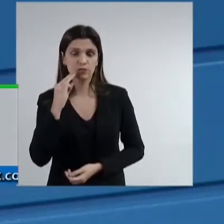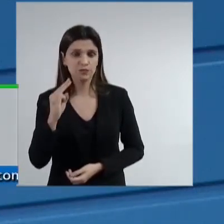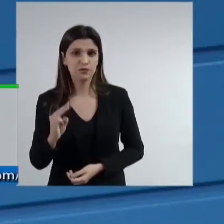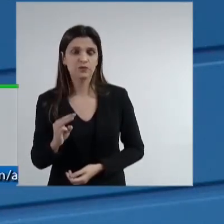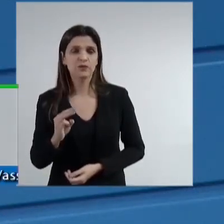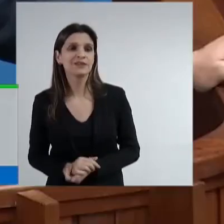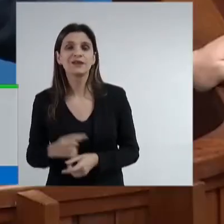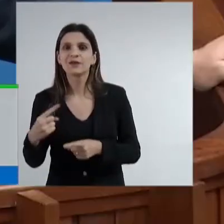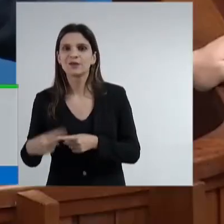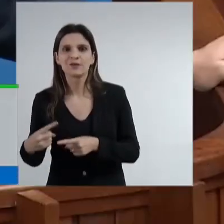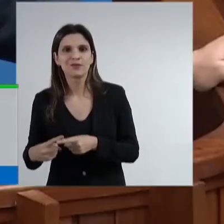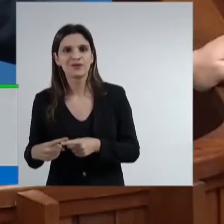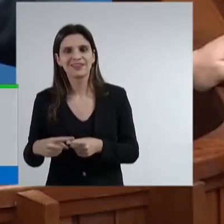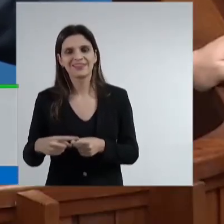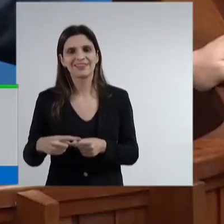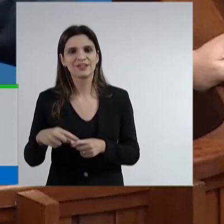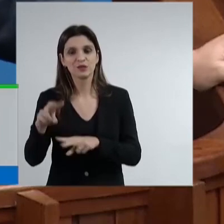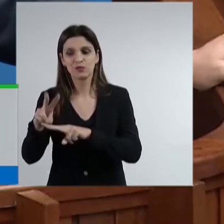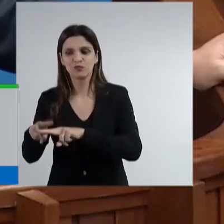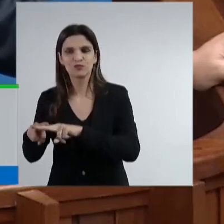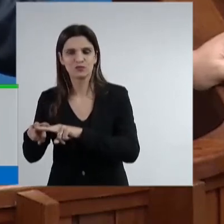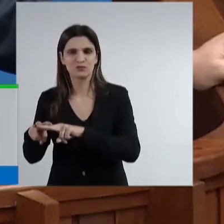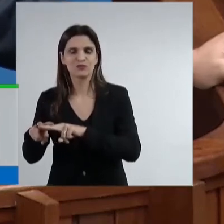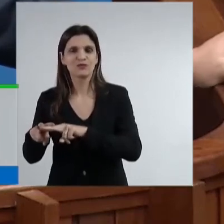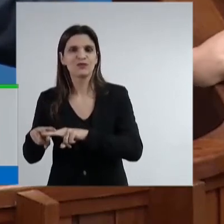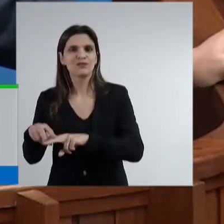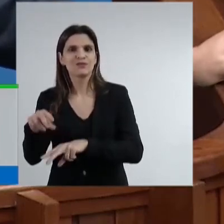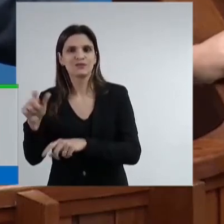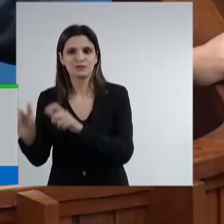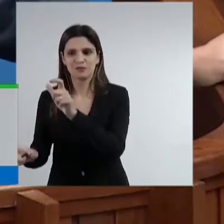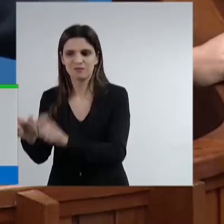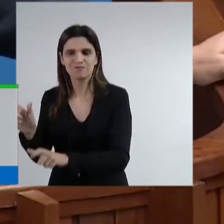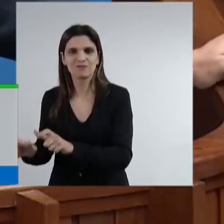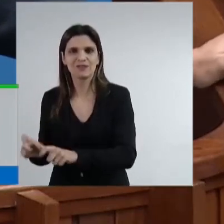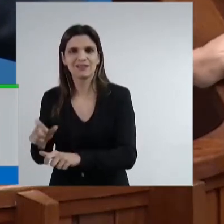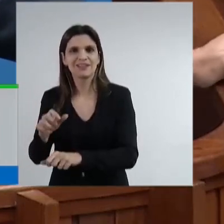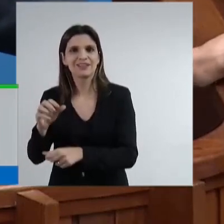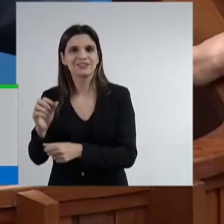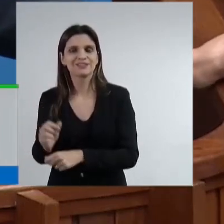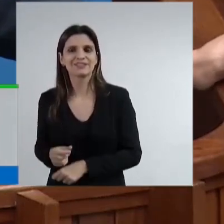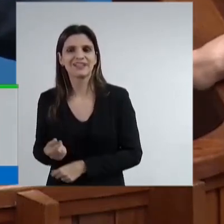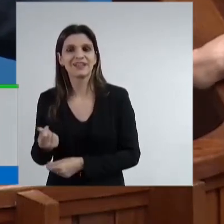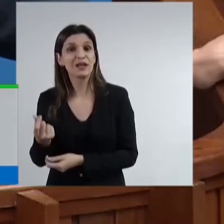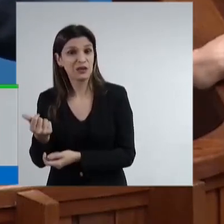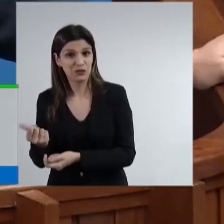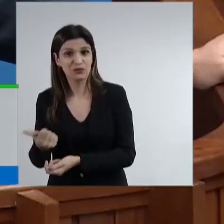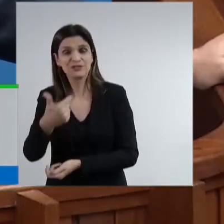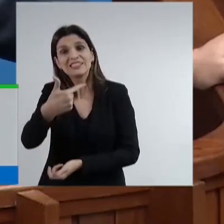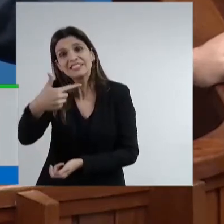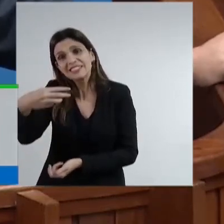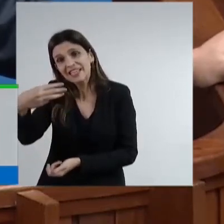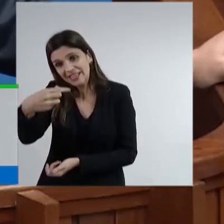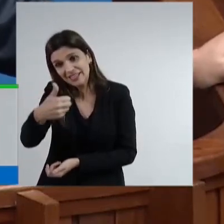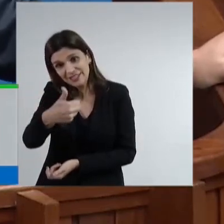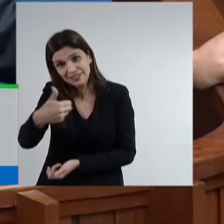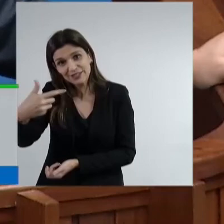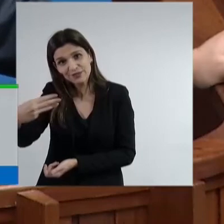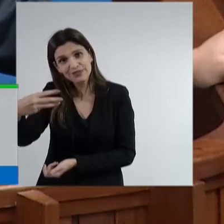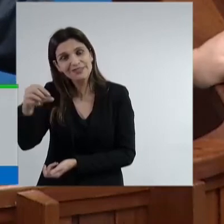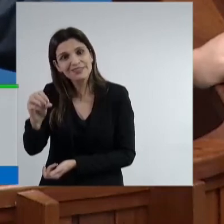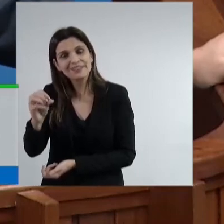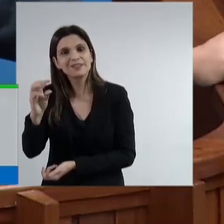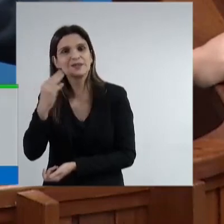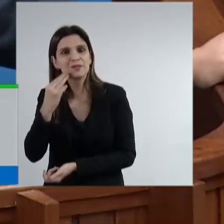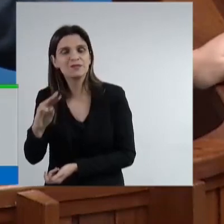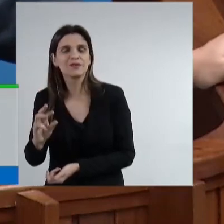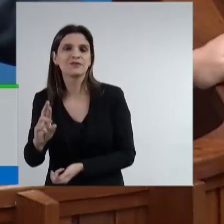deputado Barbosinha. E a gente espera que a nossa fala nessa tribuna ecoe para a República, que a bancada